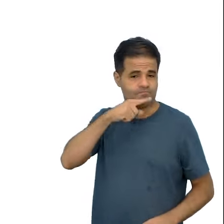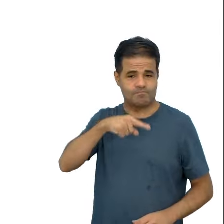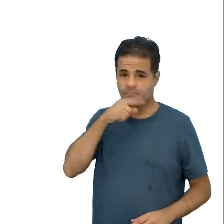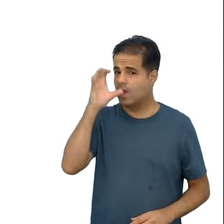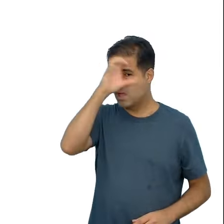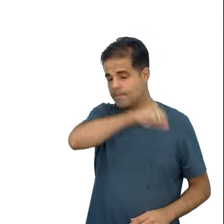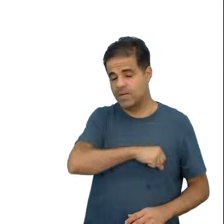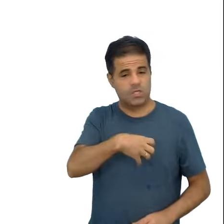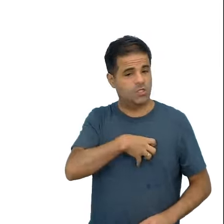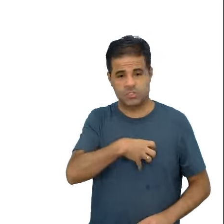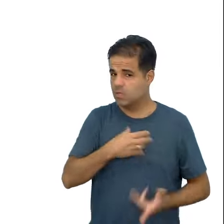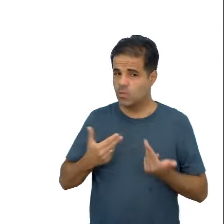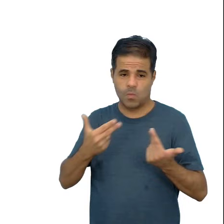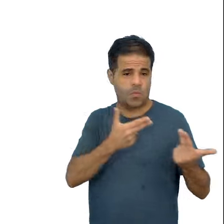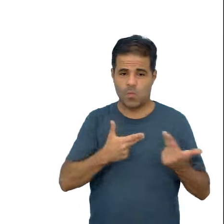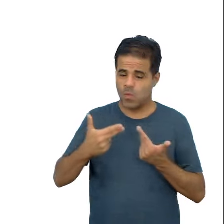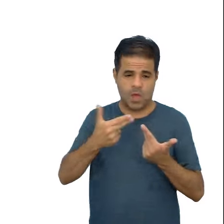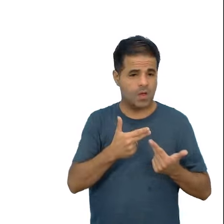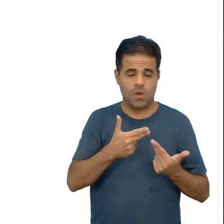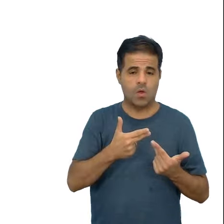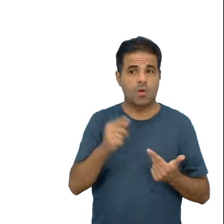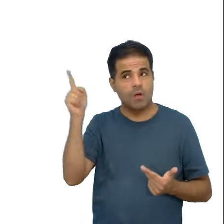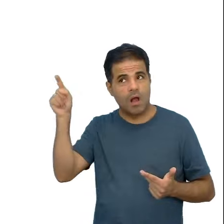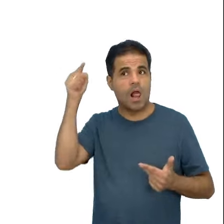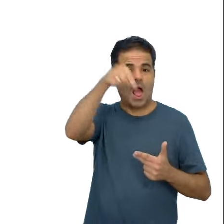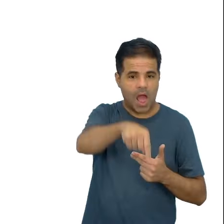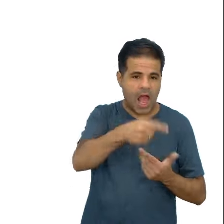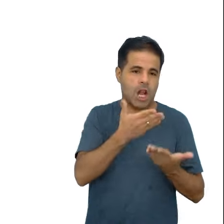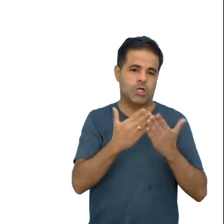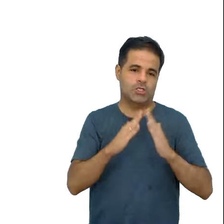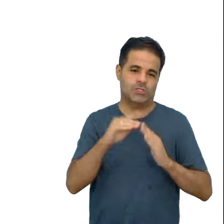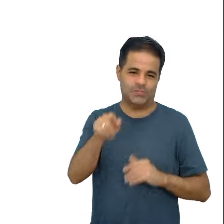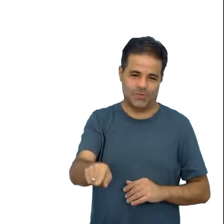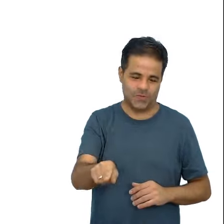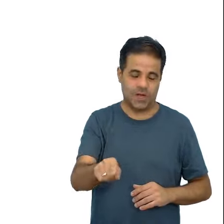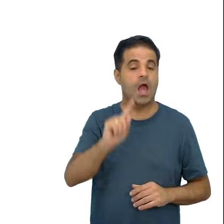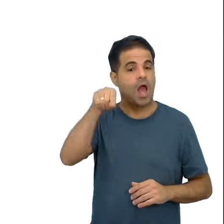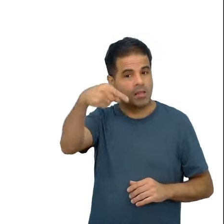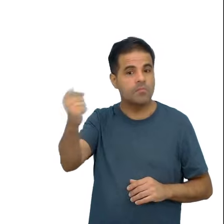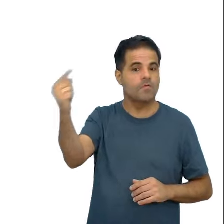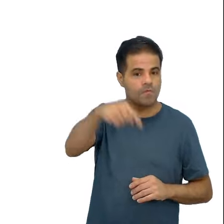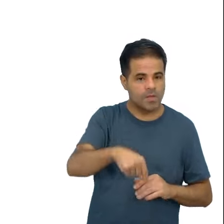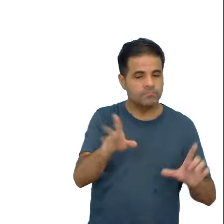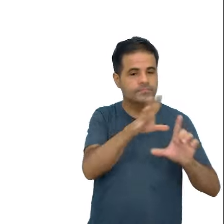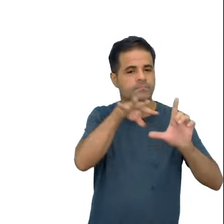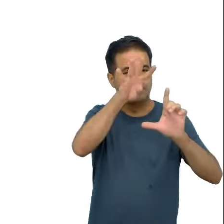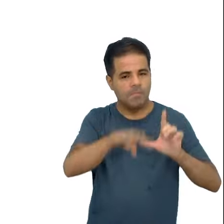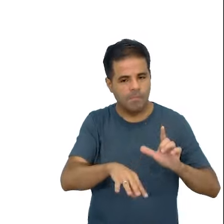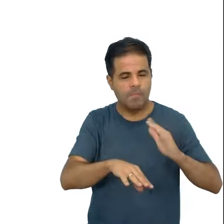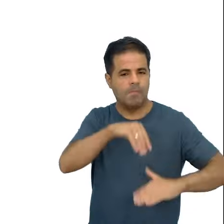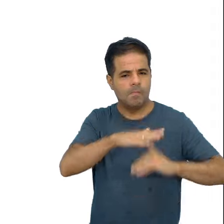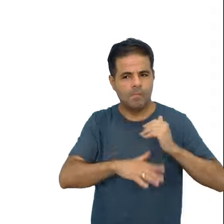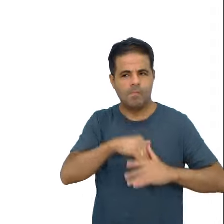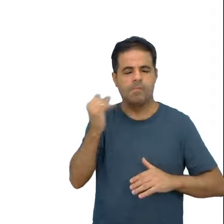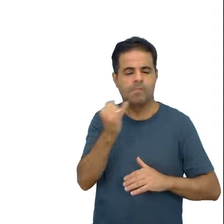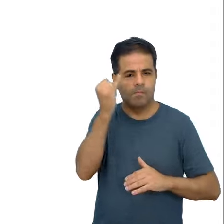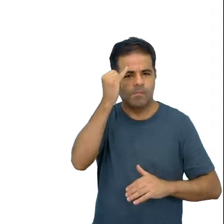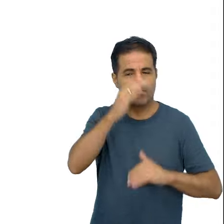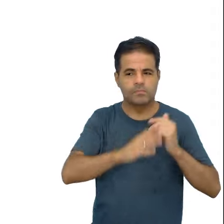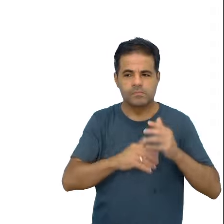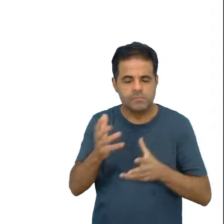mesma maneira que quando ele estava na escola. Aí veio a matriz de habilidades essenciais. Vamos pincelar,